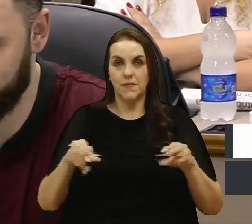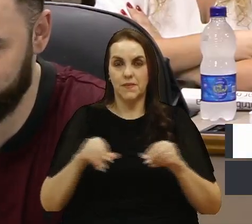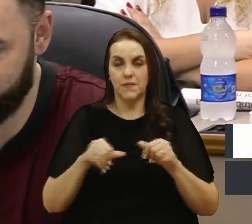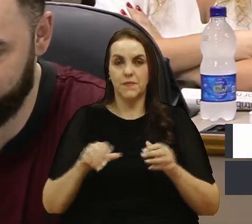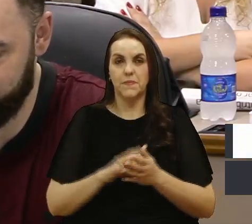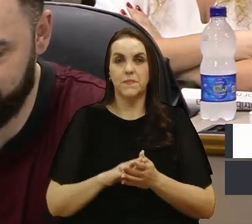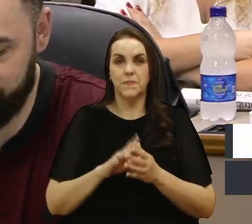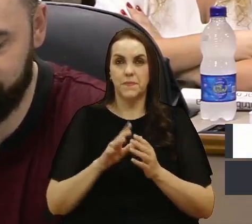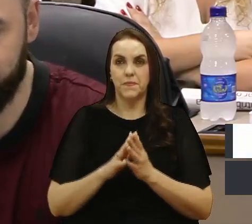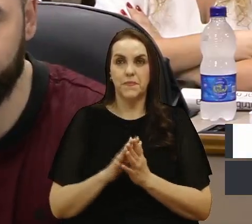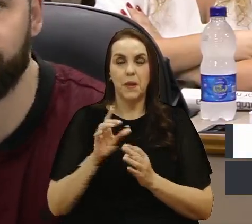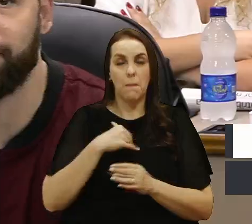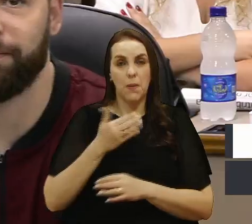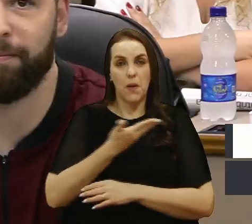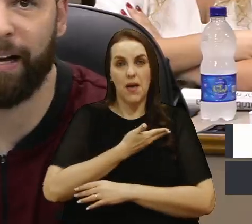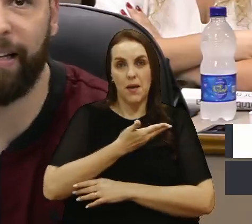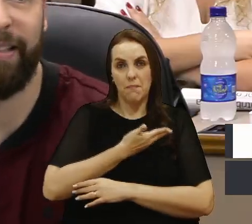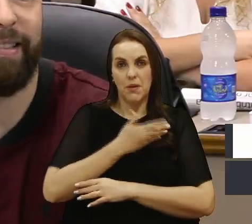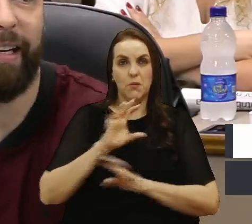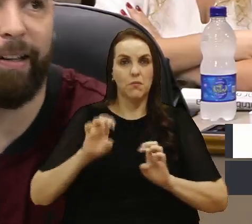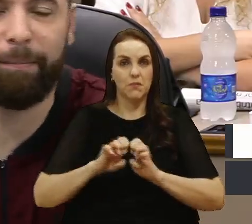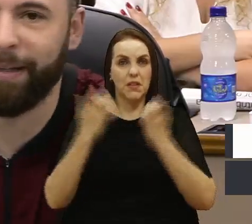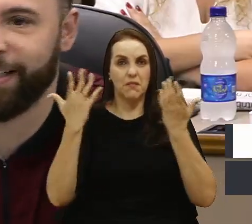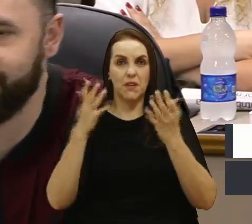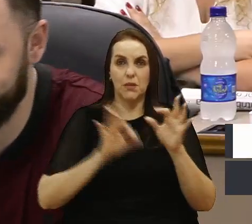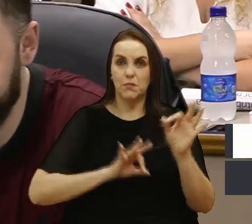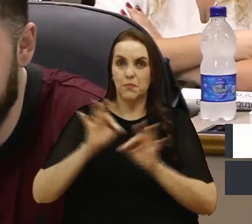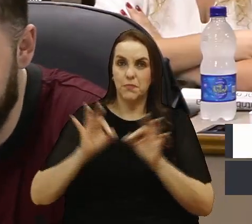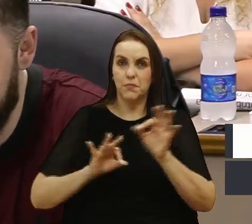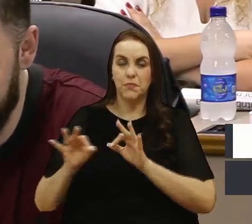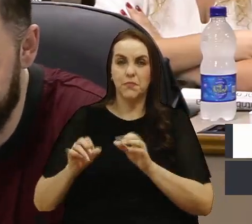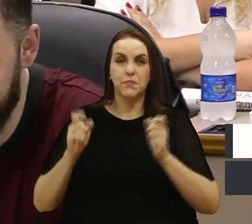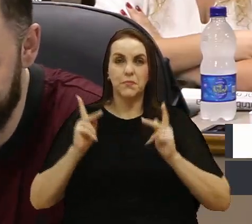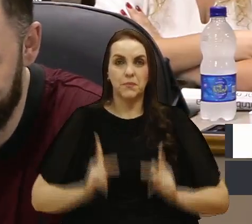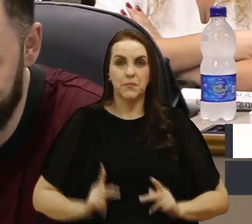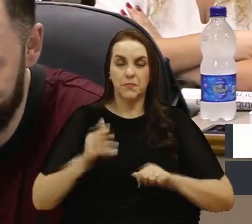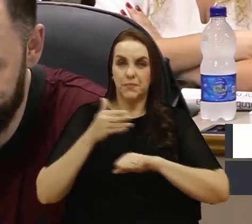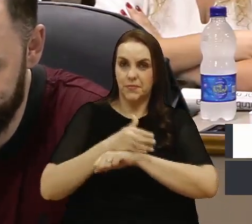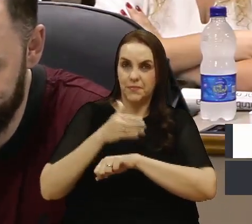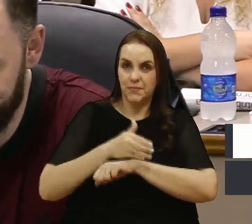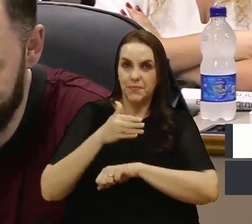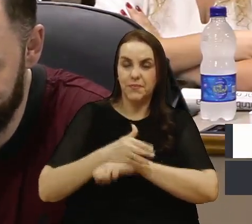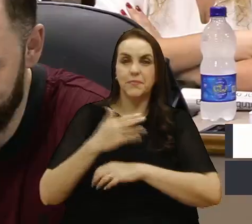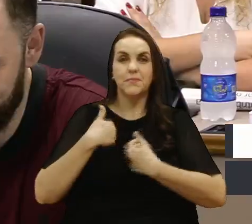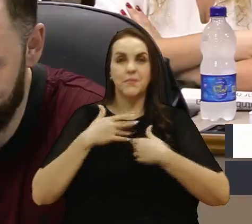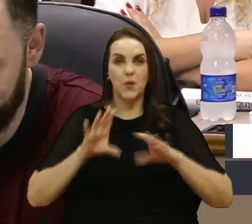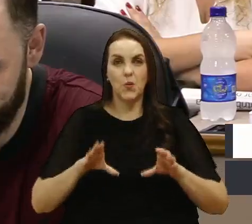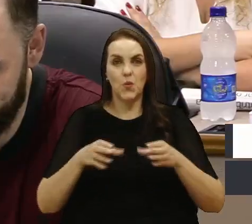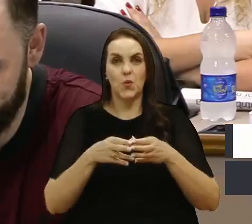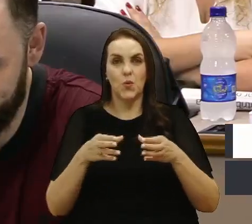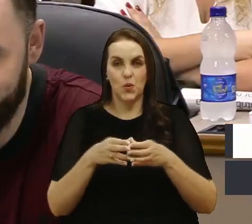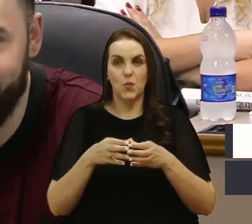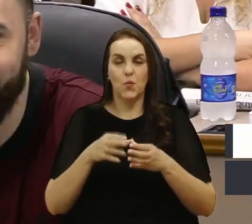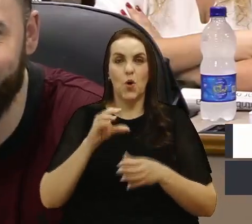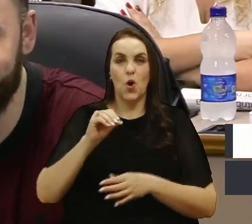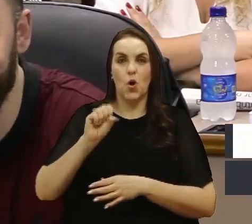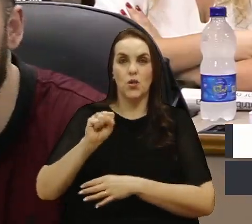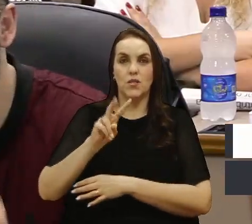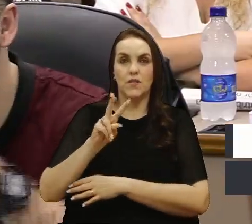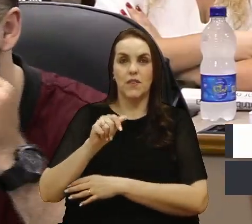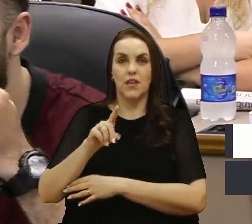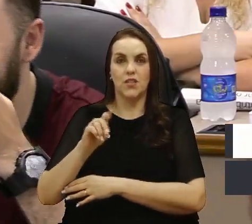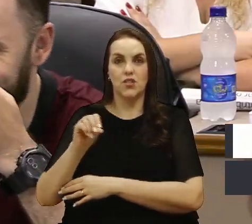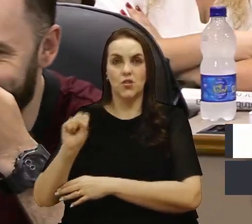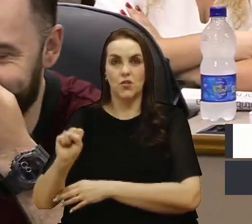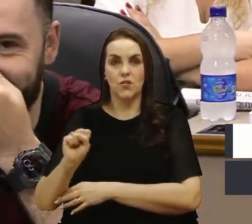Arévalo, organizou um grande evento, né, com muitas pessoas participando, né, o meu grupo, que chama Os Vadios, né, também